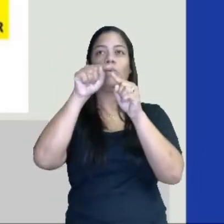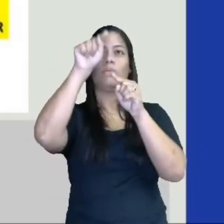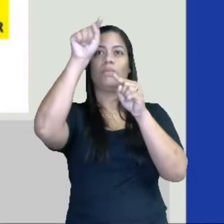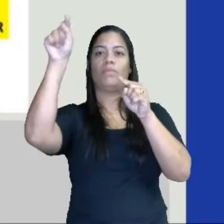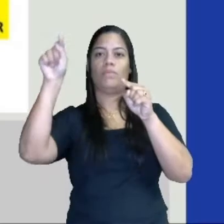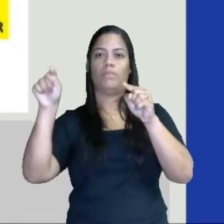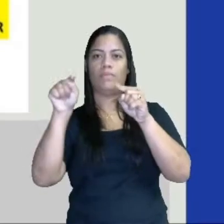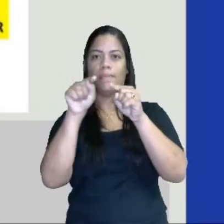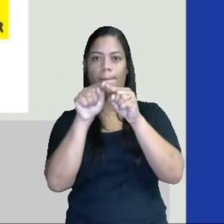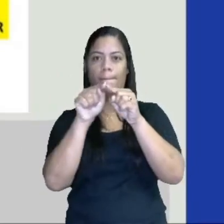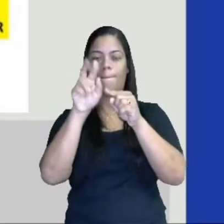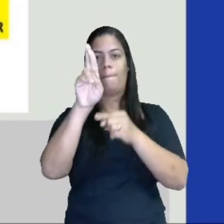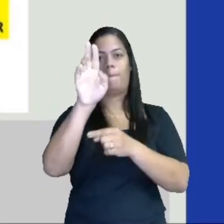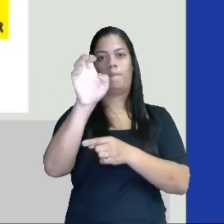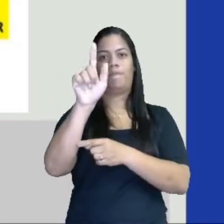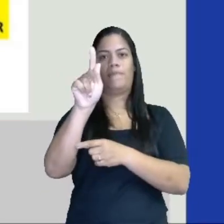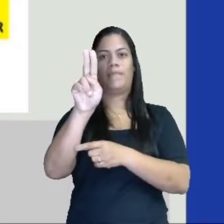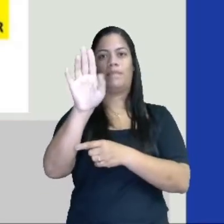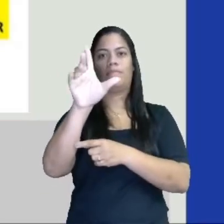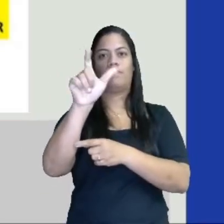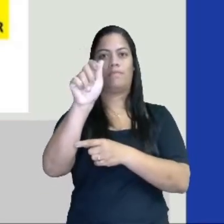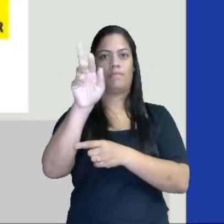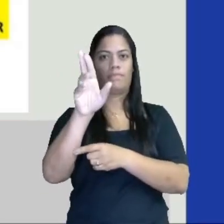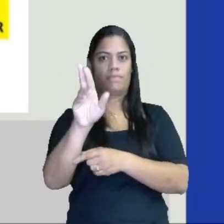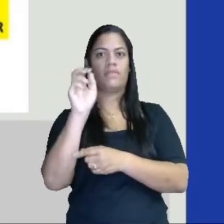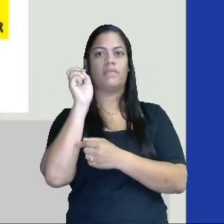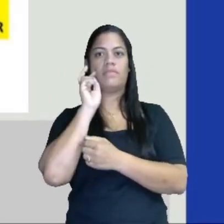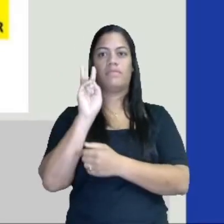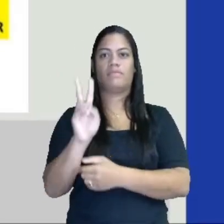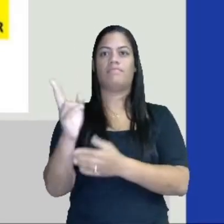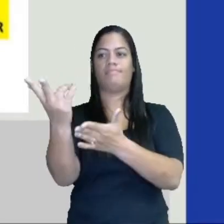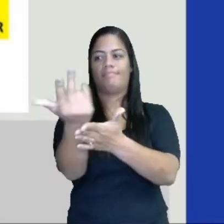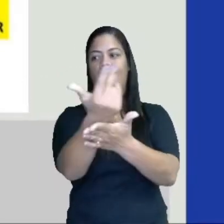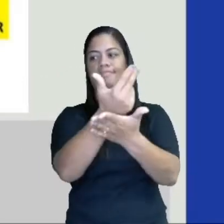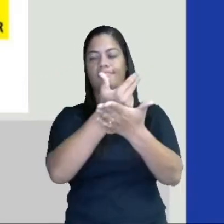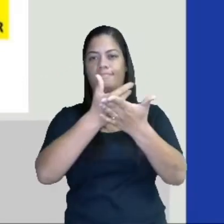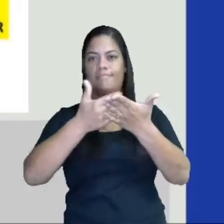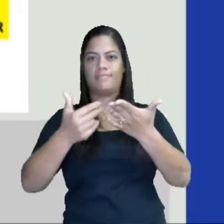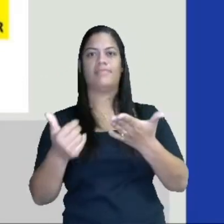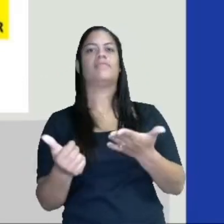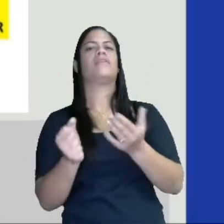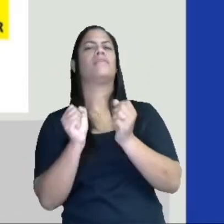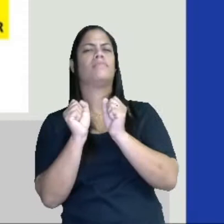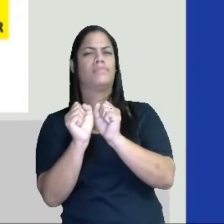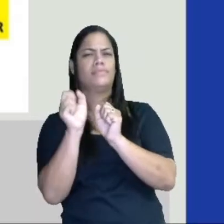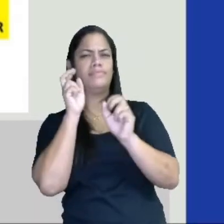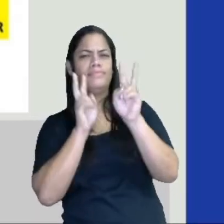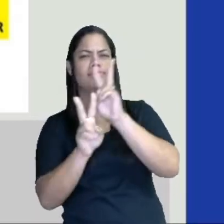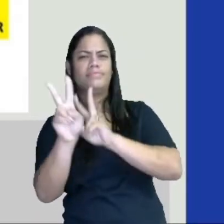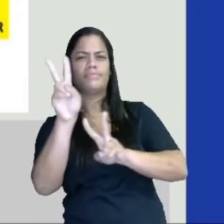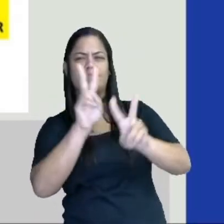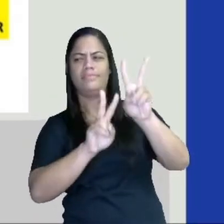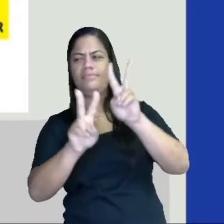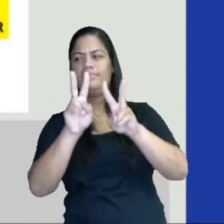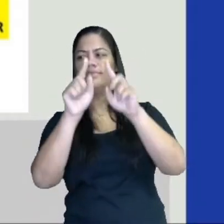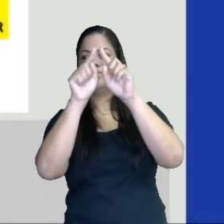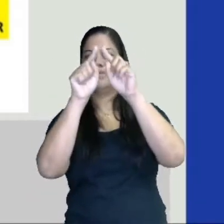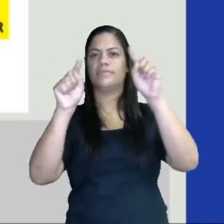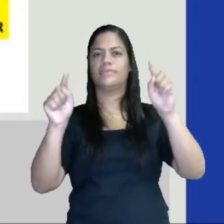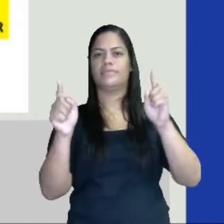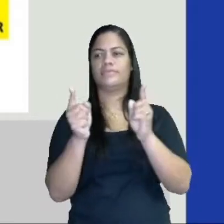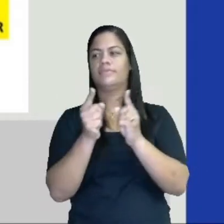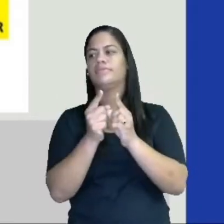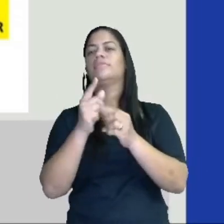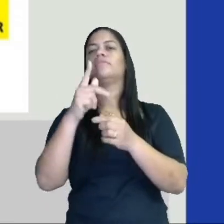um polígono regular. Então, aqui eu já trouxe as imagens para vocês, que nós podemos observar aqui, ó, lados